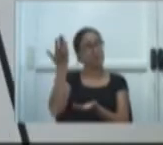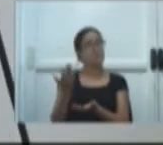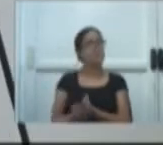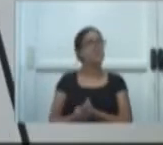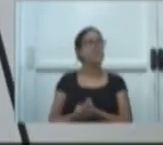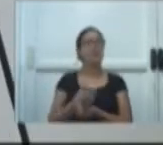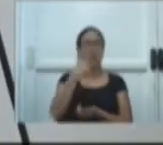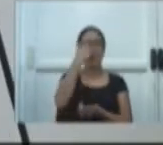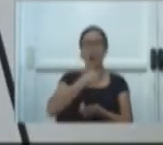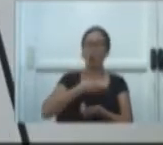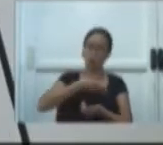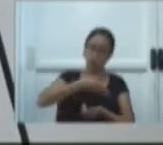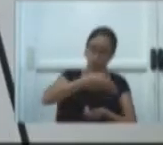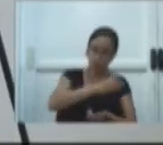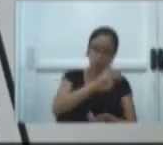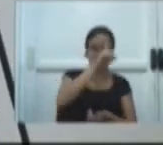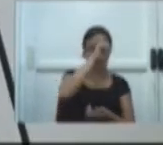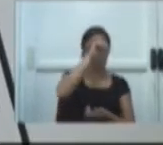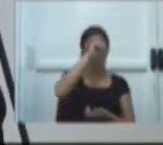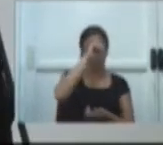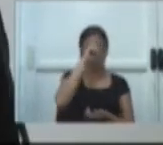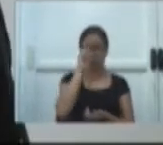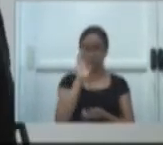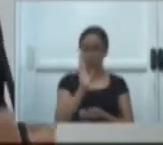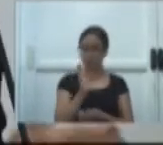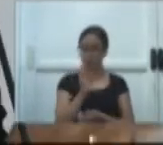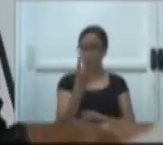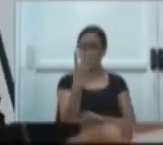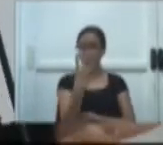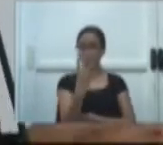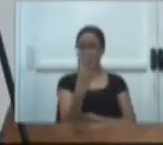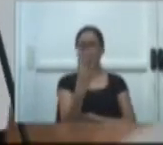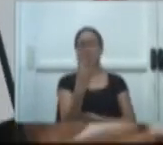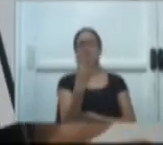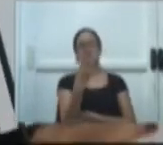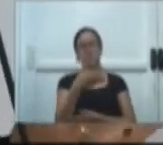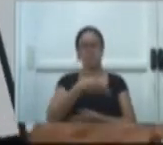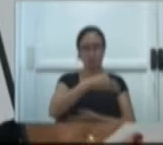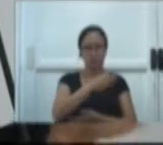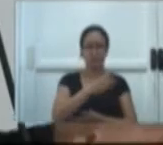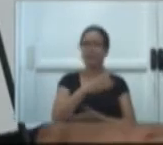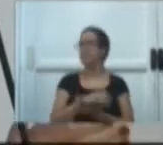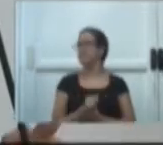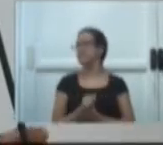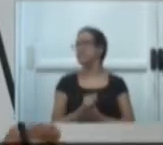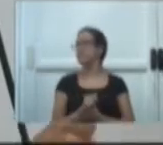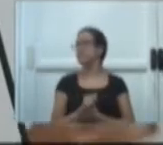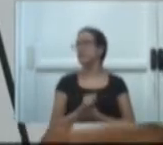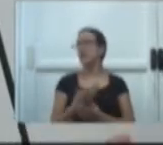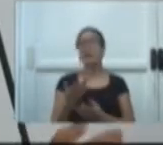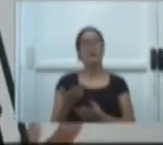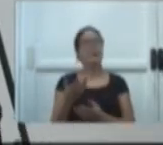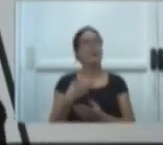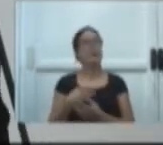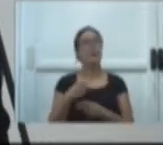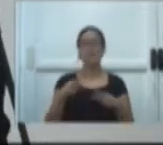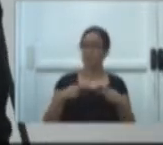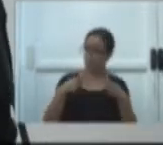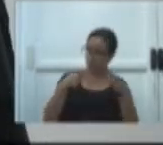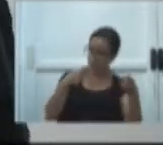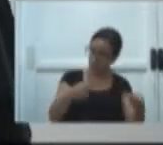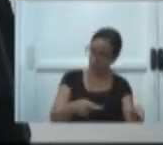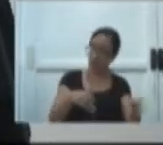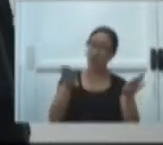no hospital da dengue 4 vezes. E passei um período, uma em visita e outras